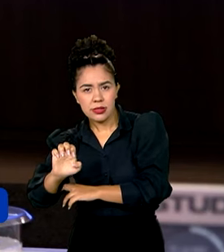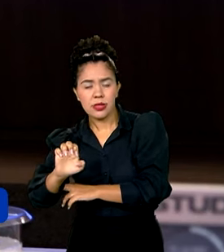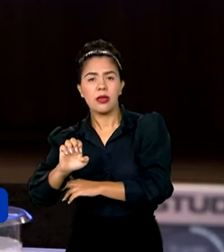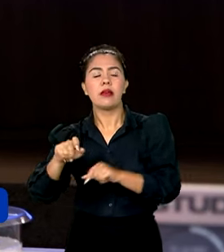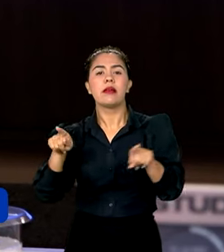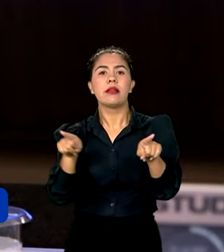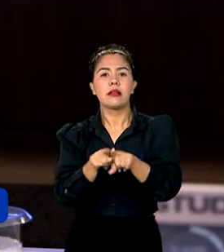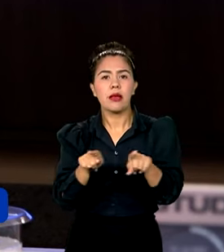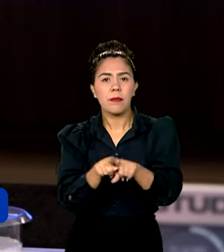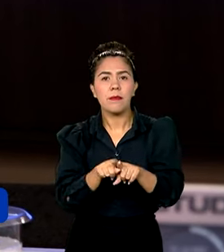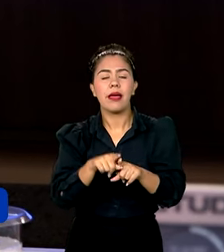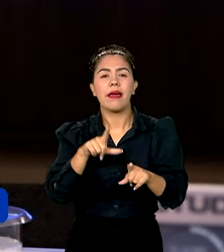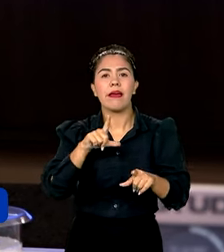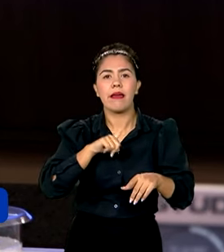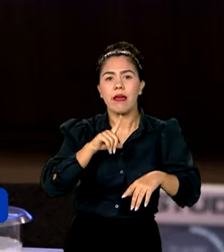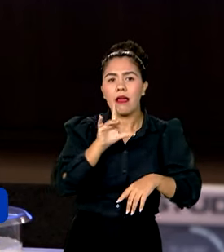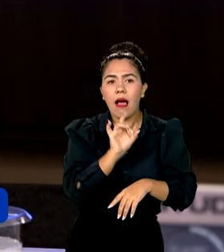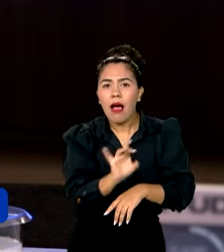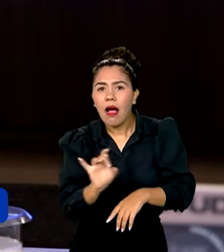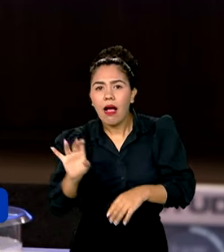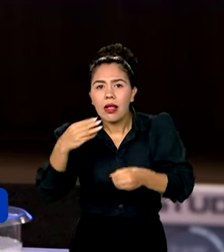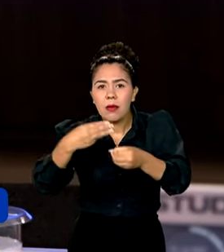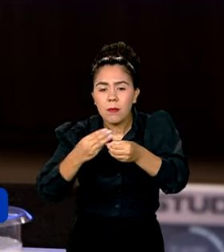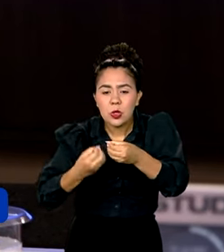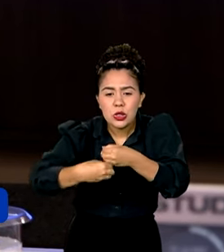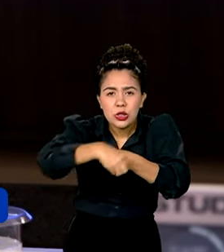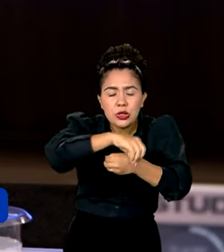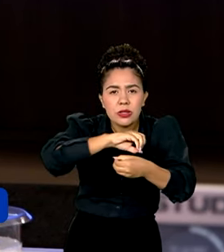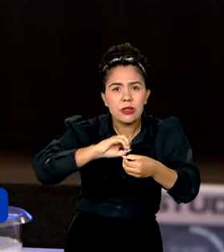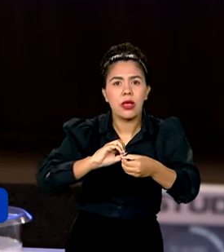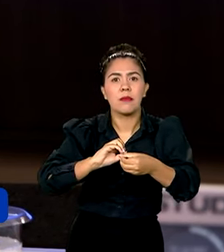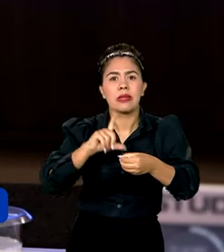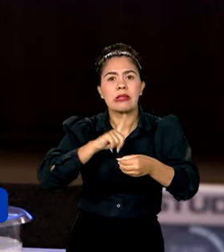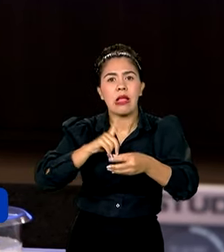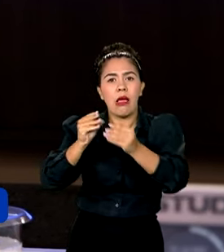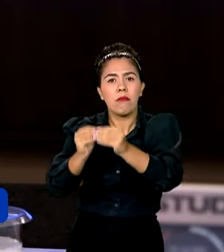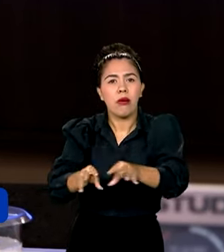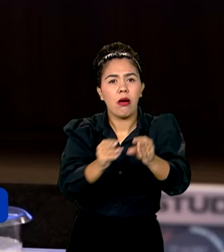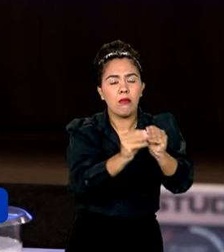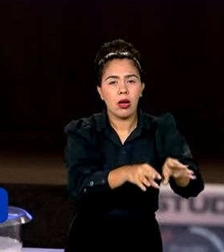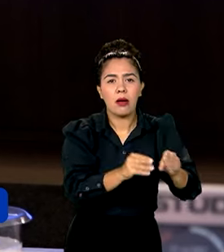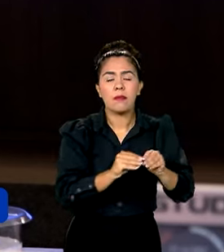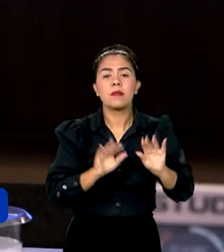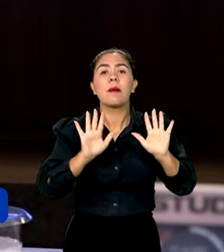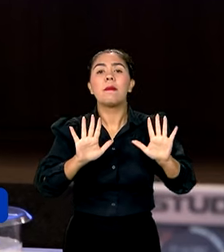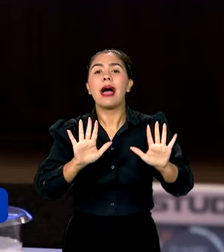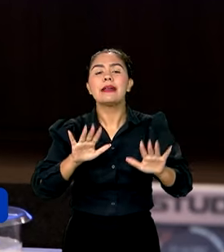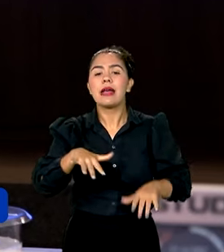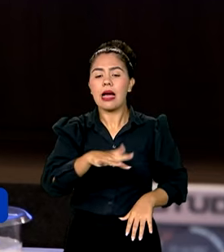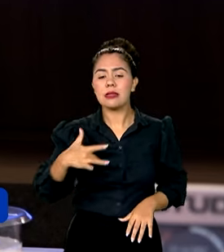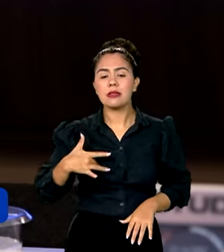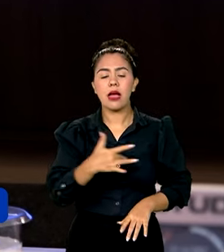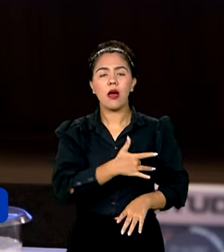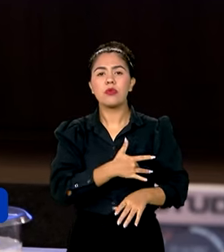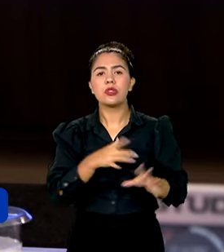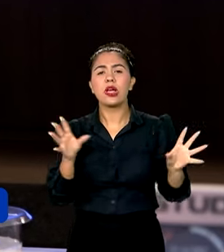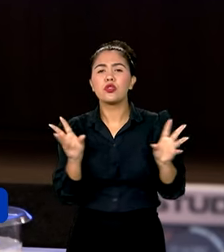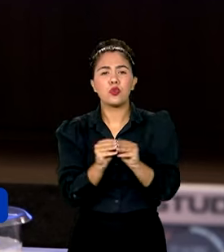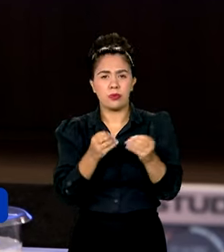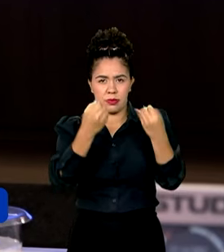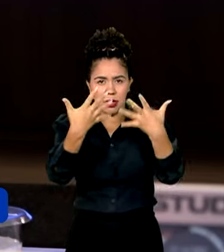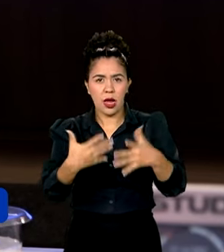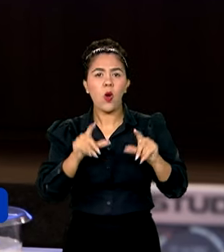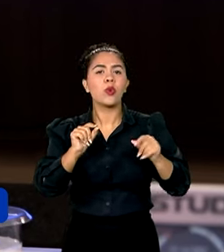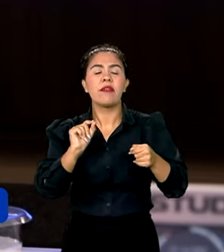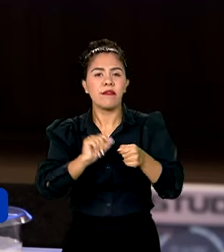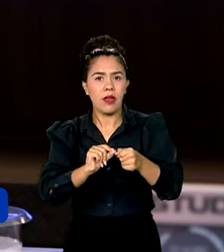do estado afetada isso apareceu de uma forma diferente então o que que fez a saúde resumidamente primeiro atuamos na